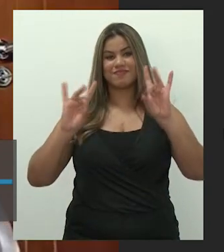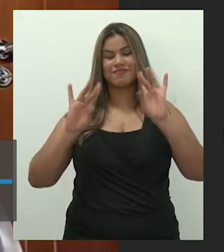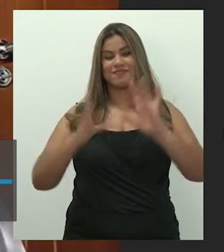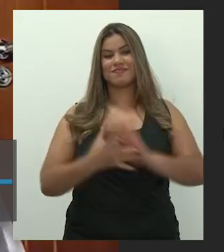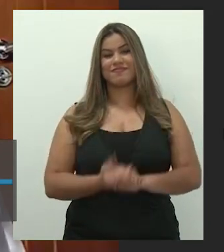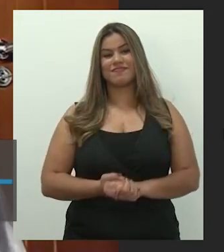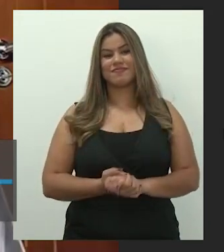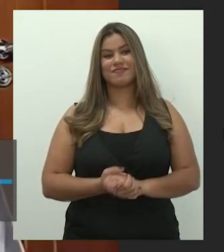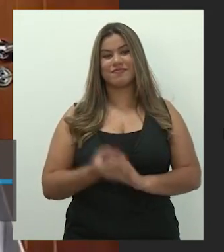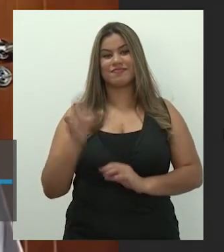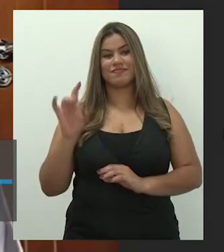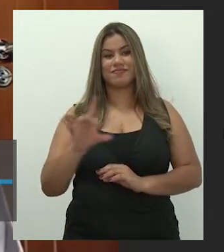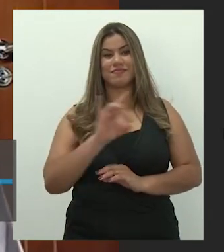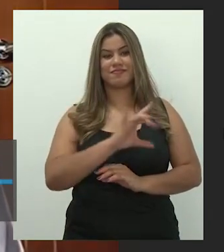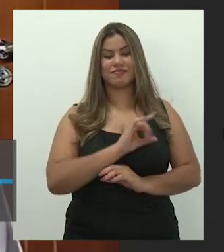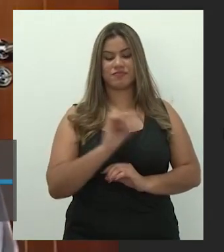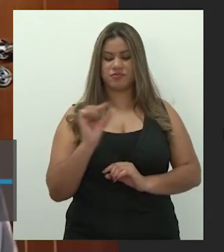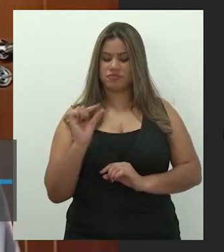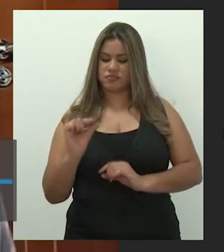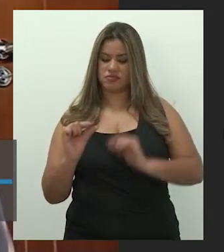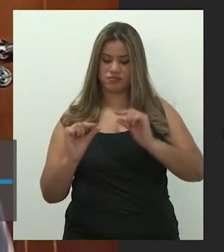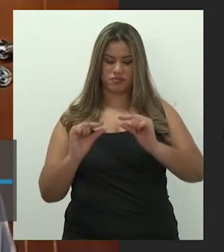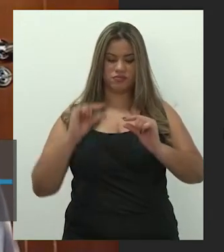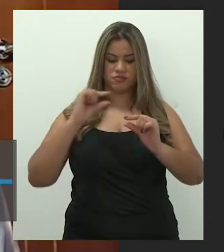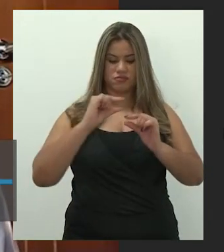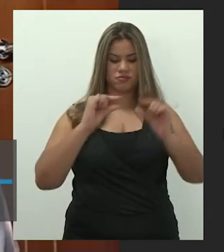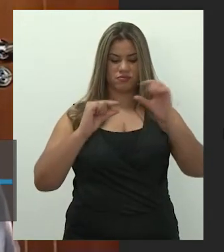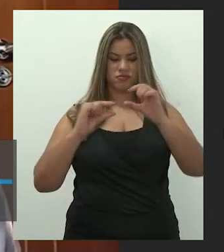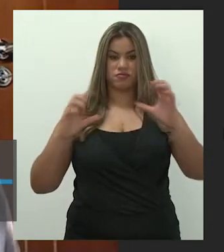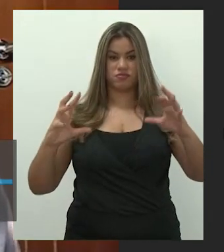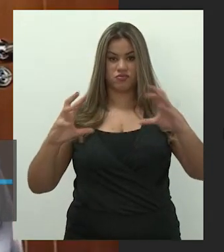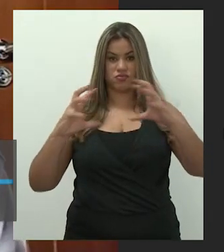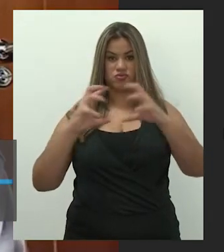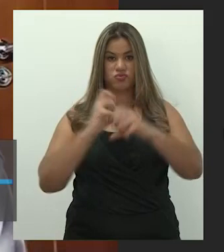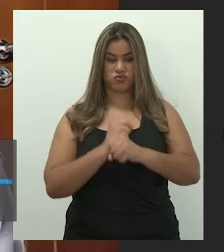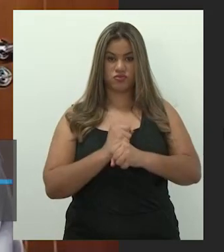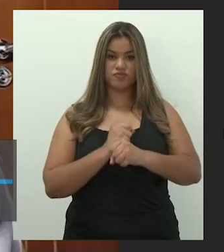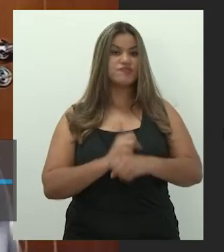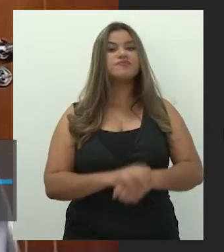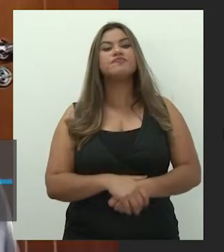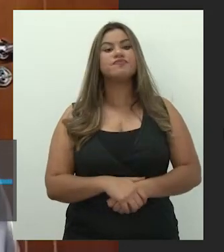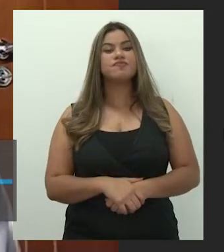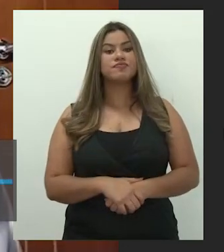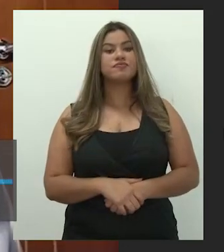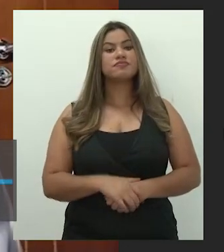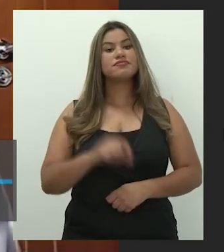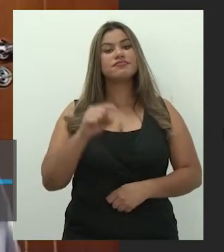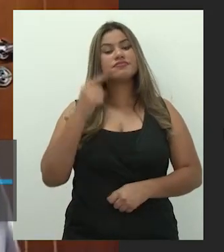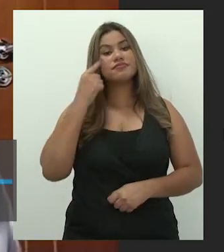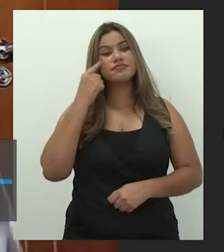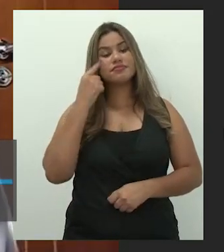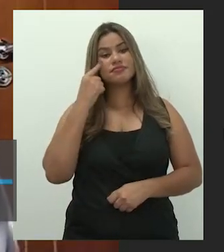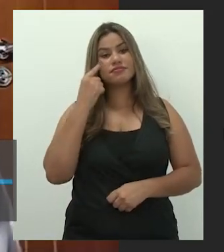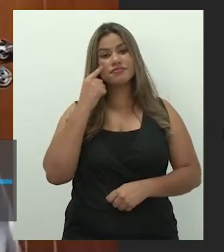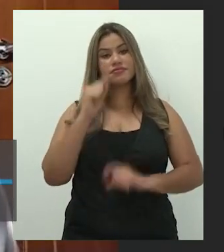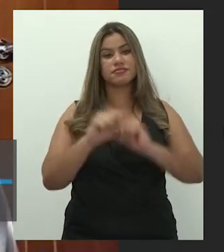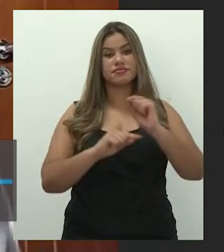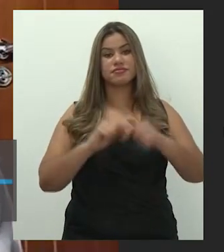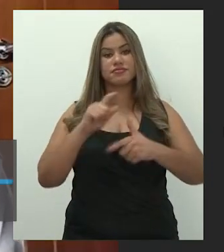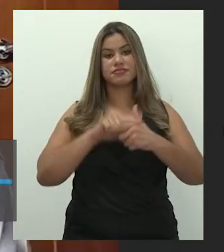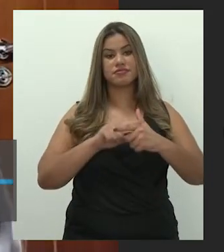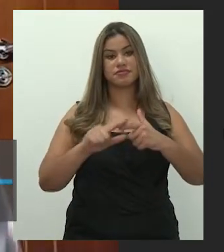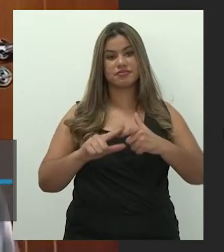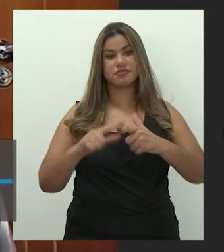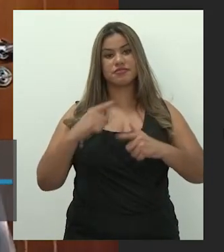Eles, cada pedacinho ele vai compondo parte de um todo, ele fala. E aí você vê que se você dividir, ele vai